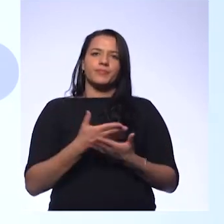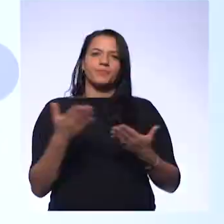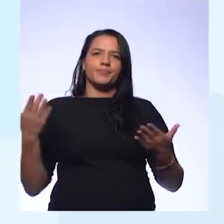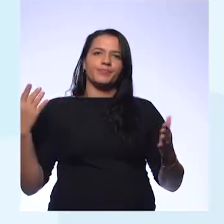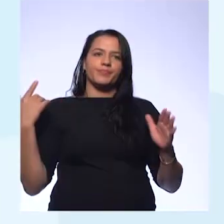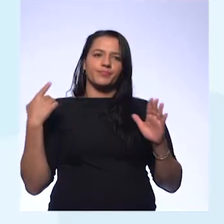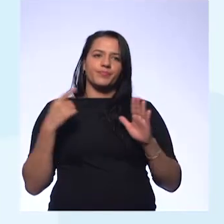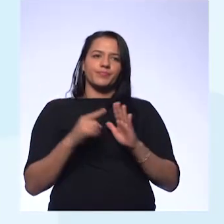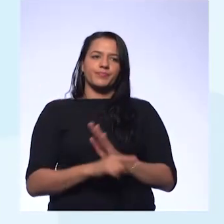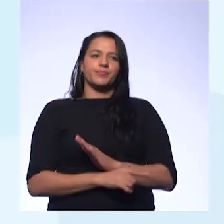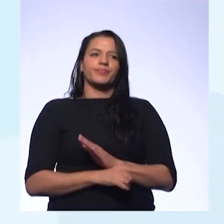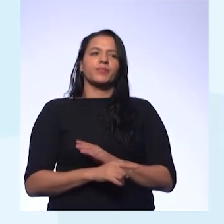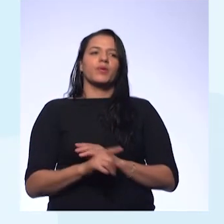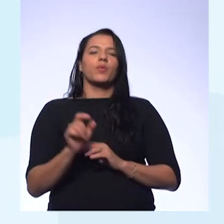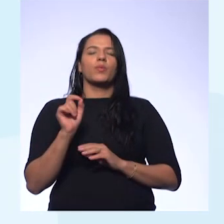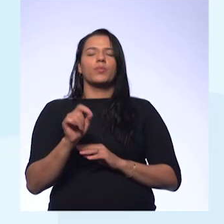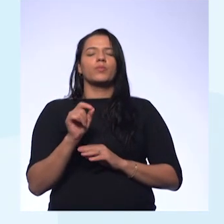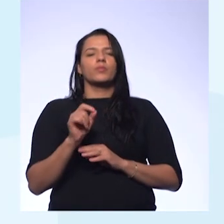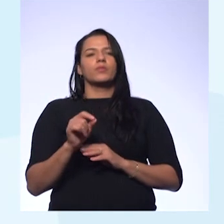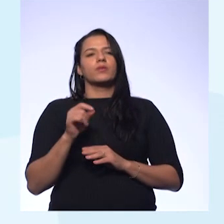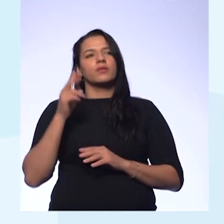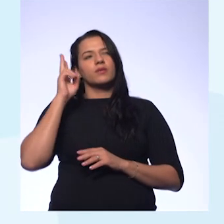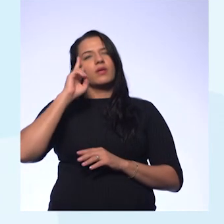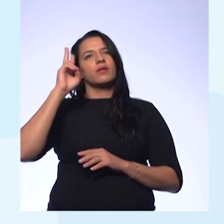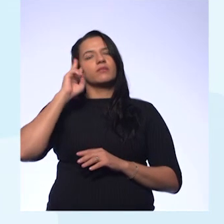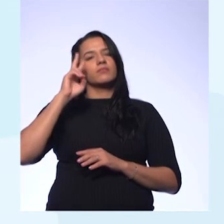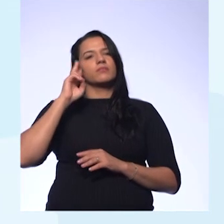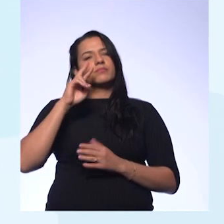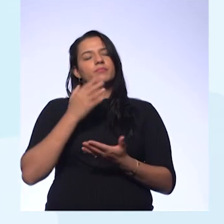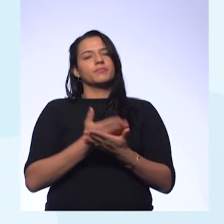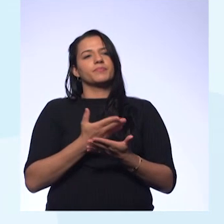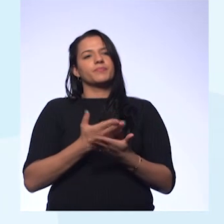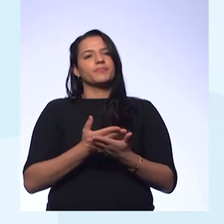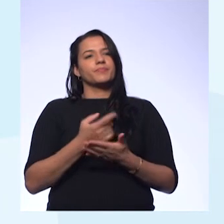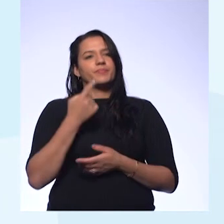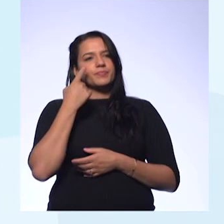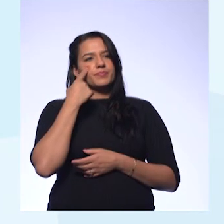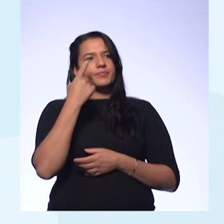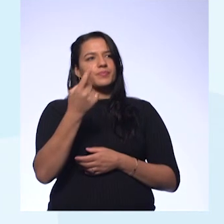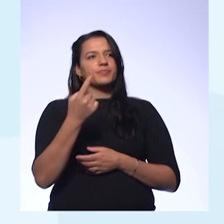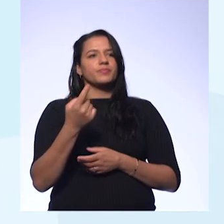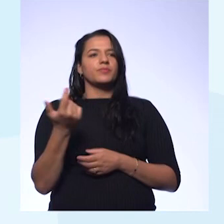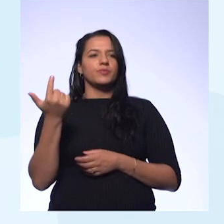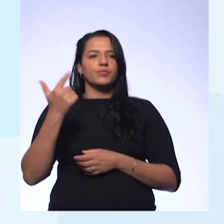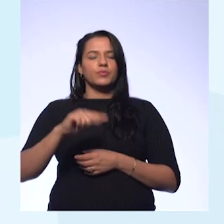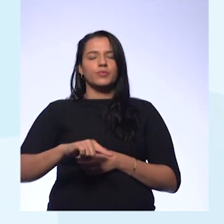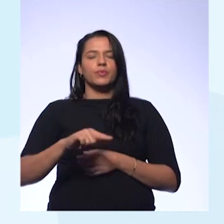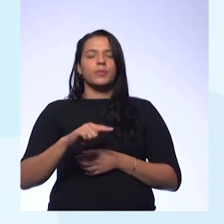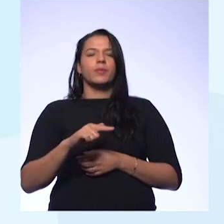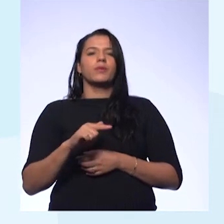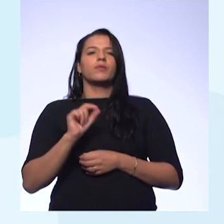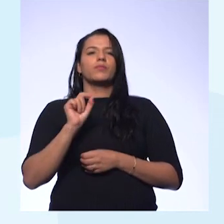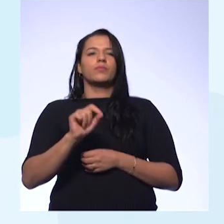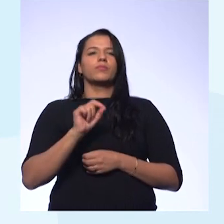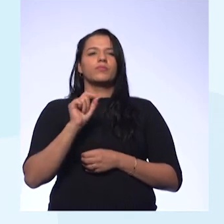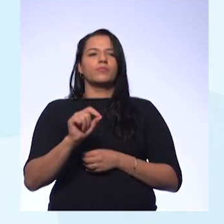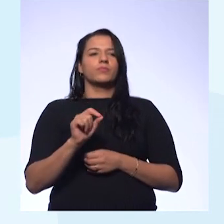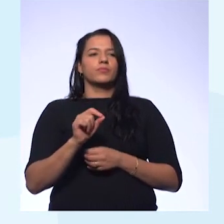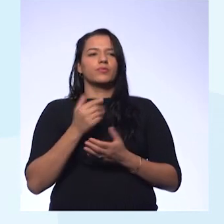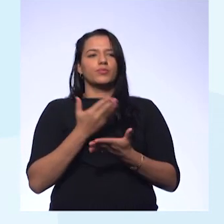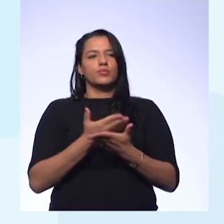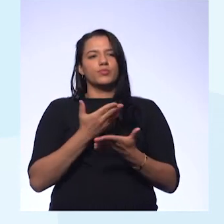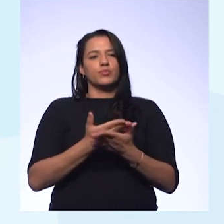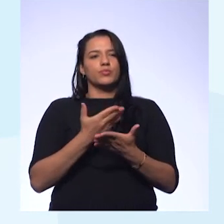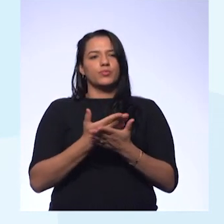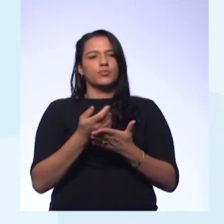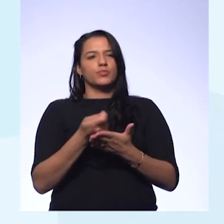a problematização inicial lá da nossa aula, né? Vamos trazer aí um pouco de historiografia para vocês,